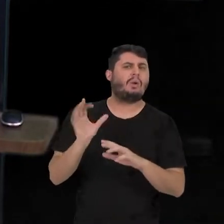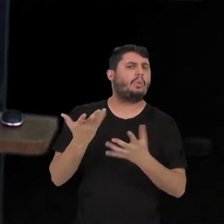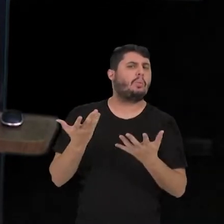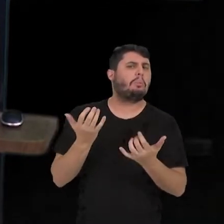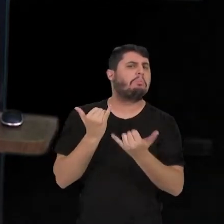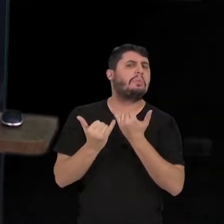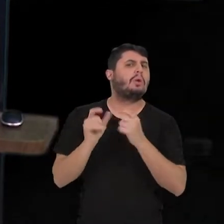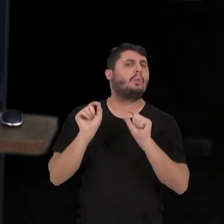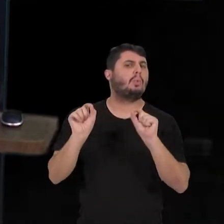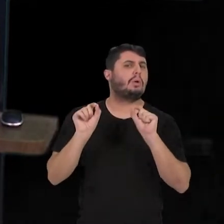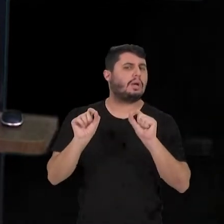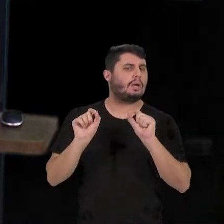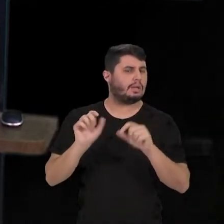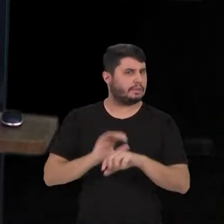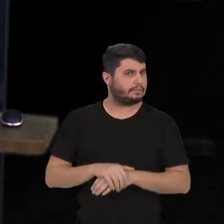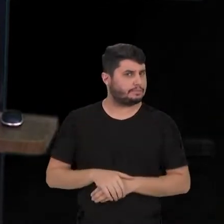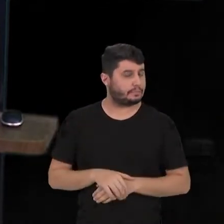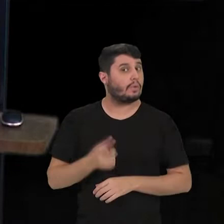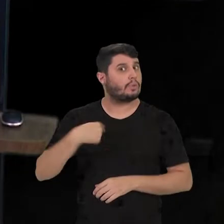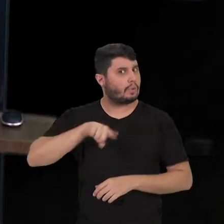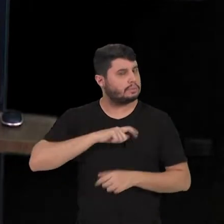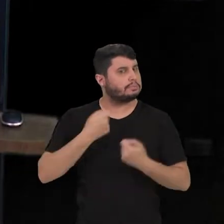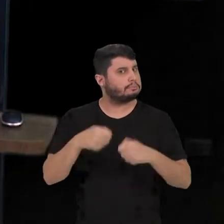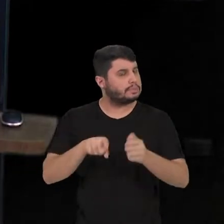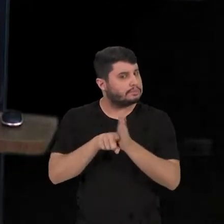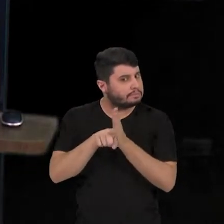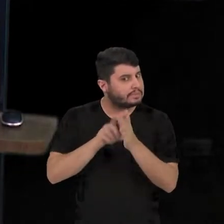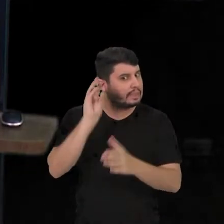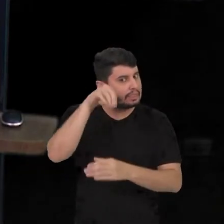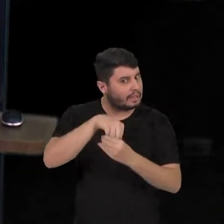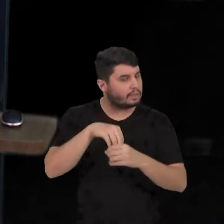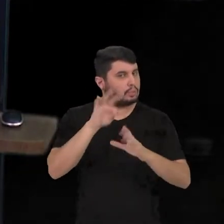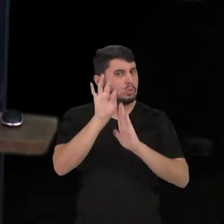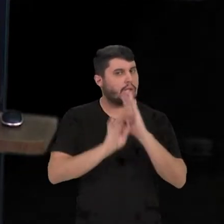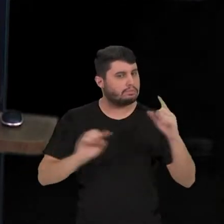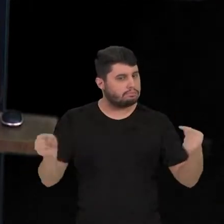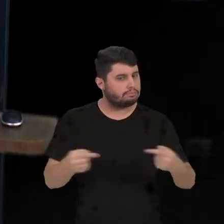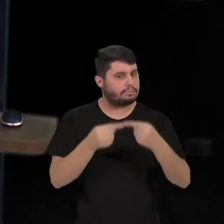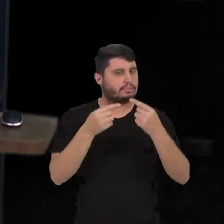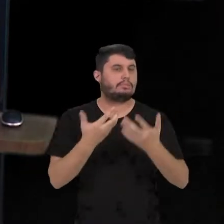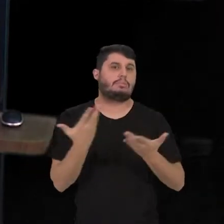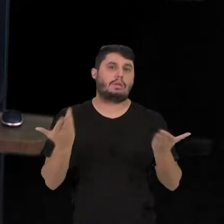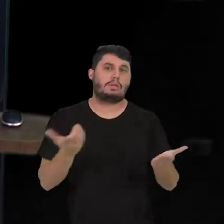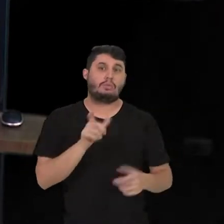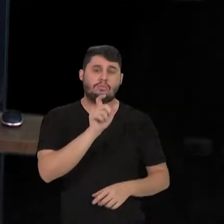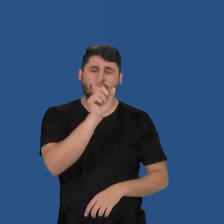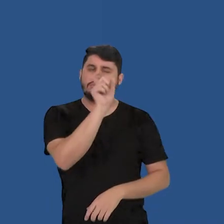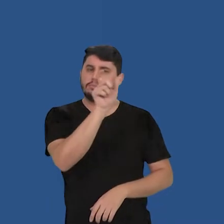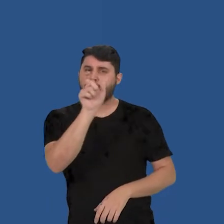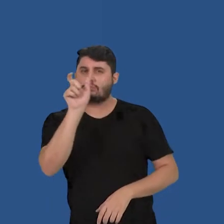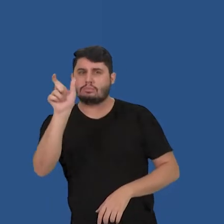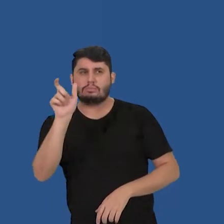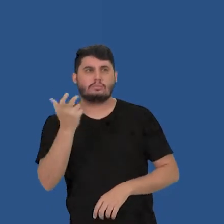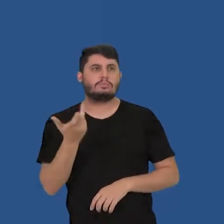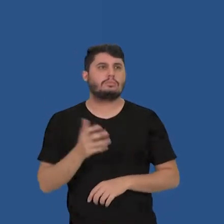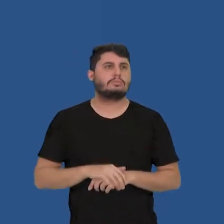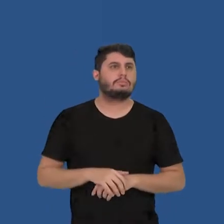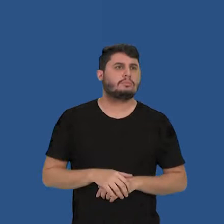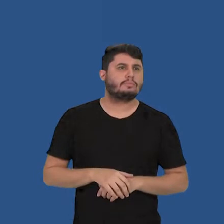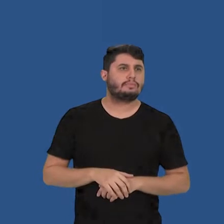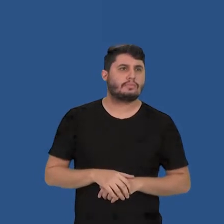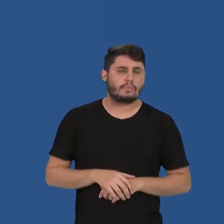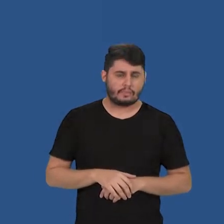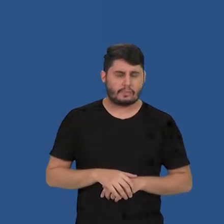essa que é homeless? Vamos tentar descobrir o texto, tá? Bom, a relação entre os vocábulos fala de quê? Empregar moradores de rua